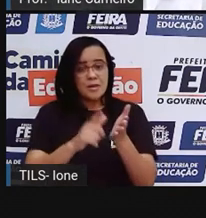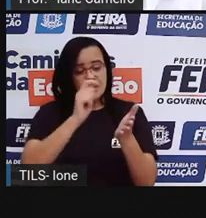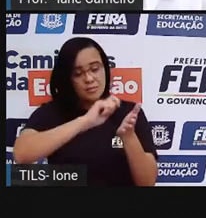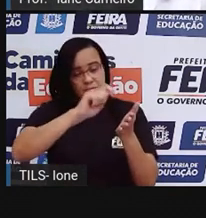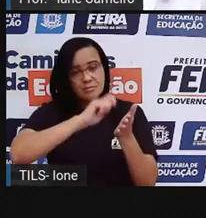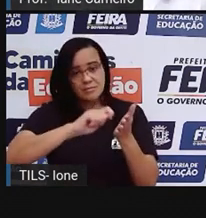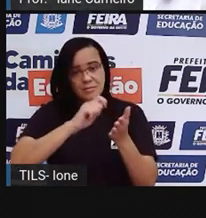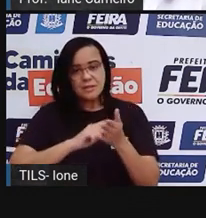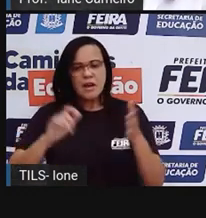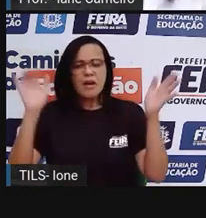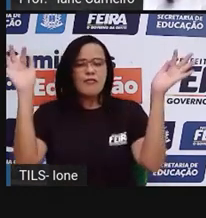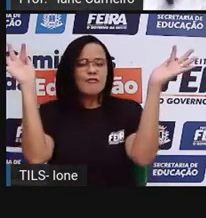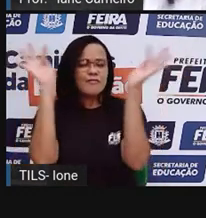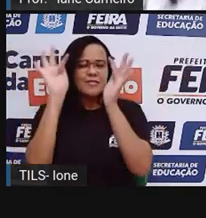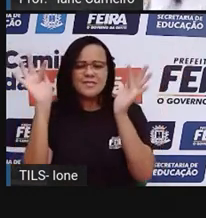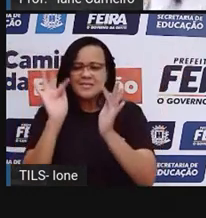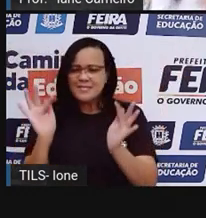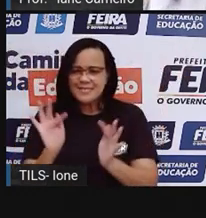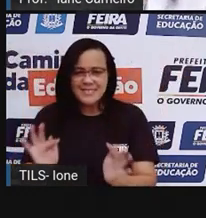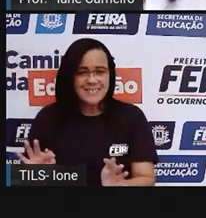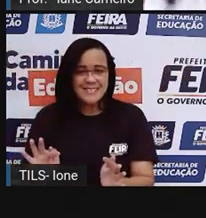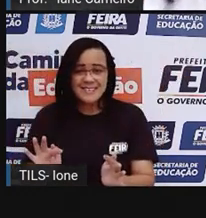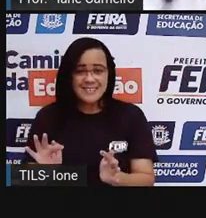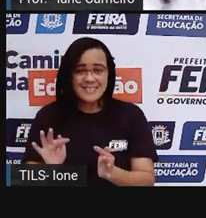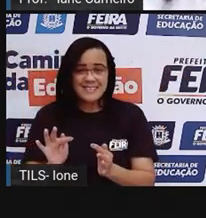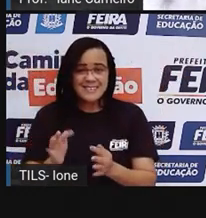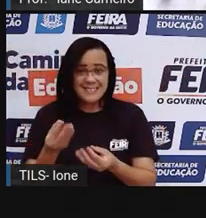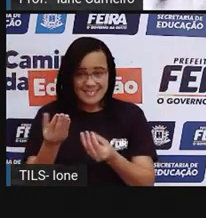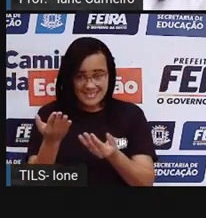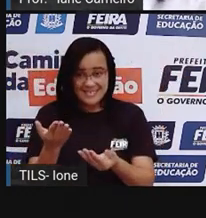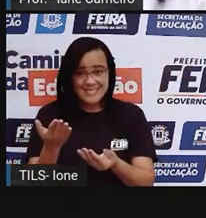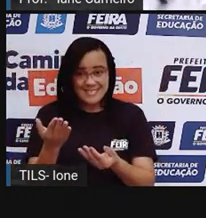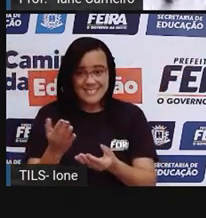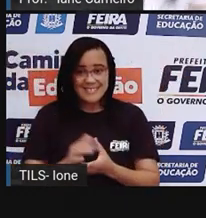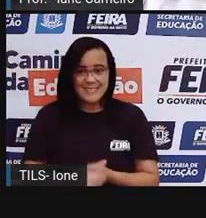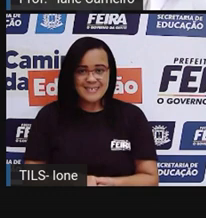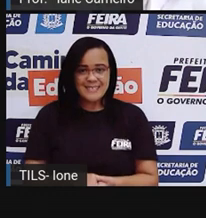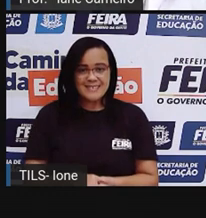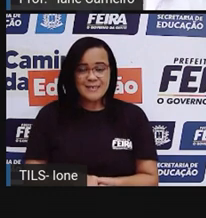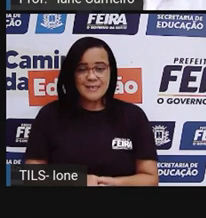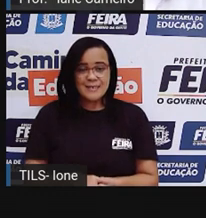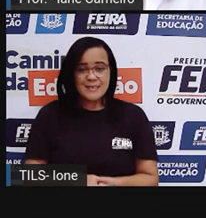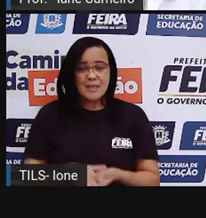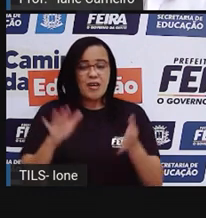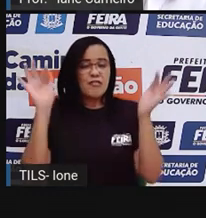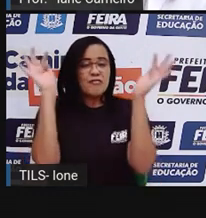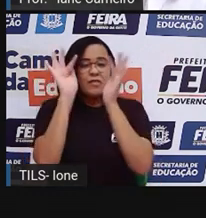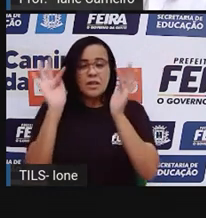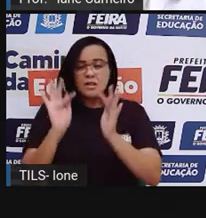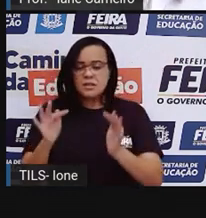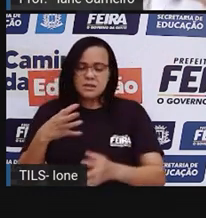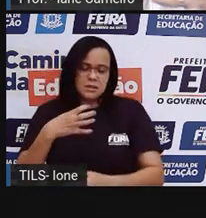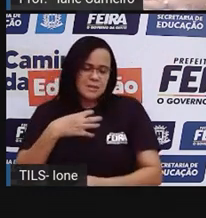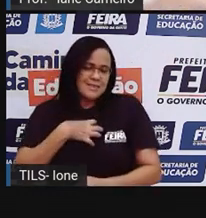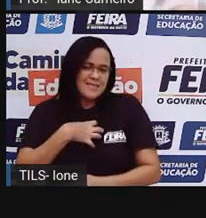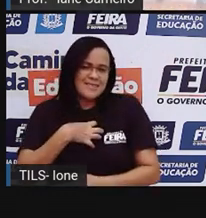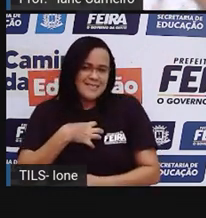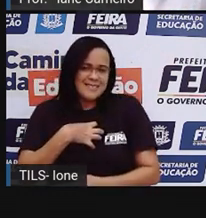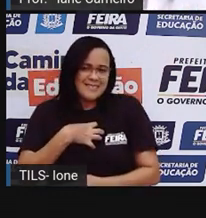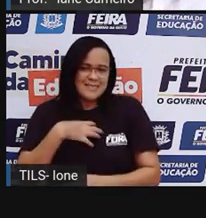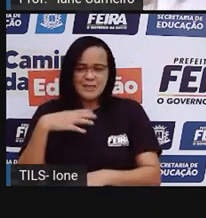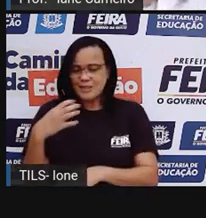já sabe o que é, né? A Pró colocou aqui o emoji todo felizão, né? Que é o estado da gente estar feliz, né? A gente está